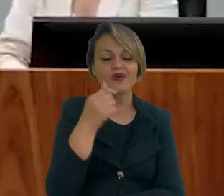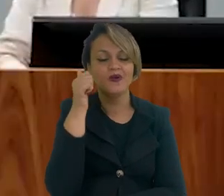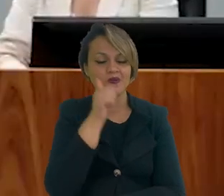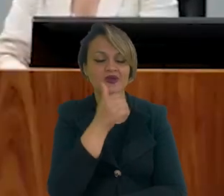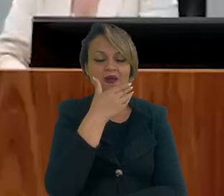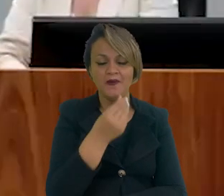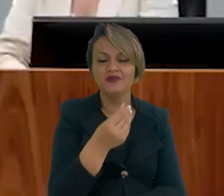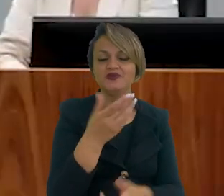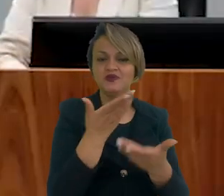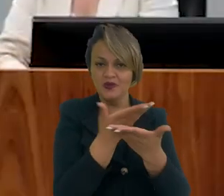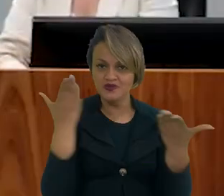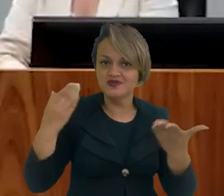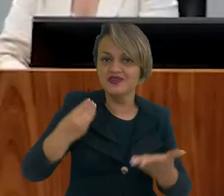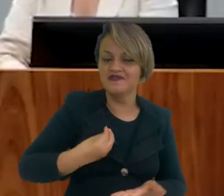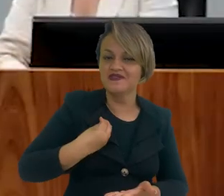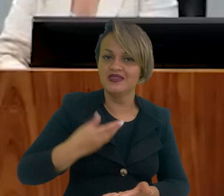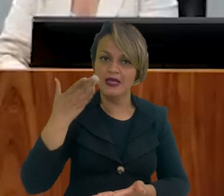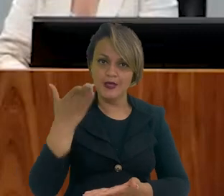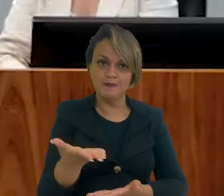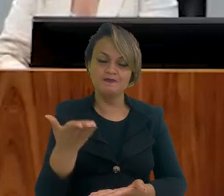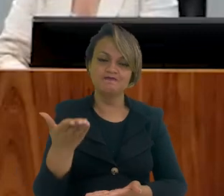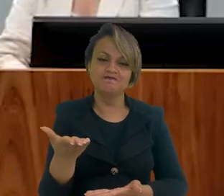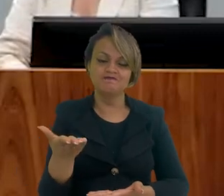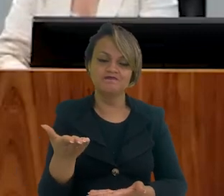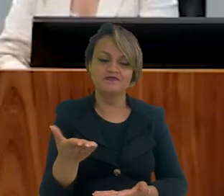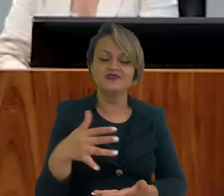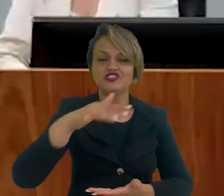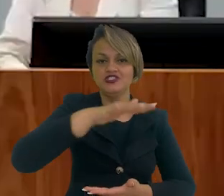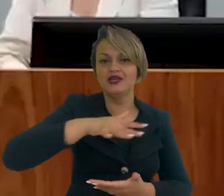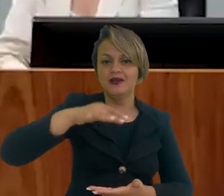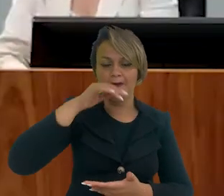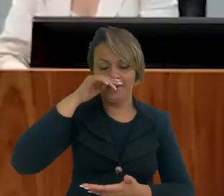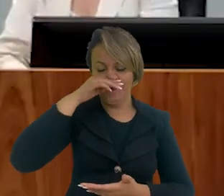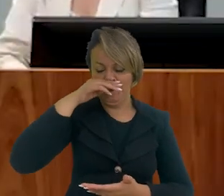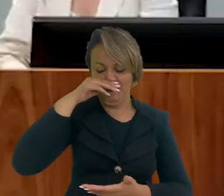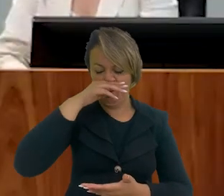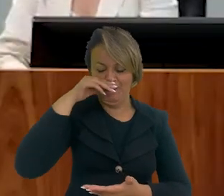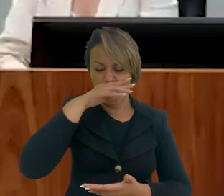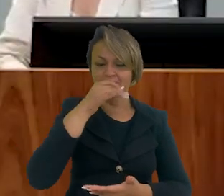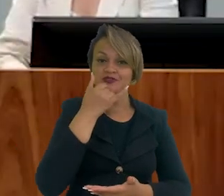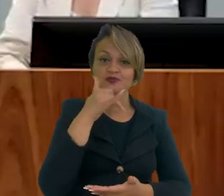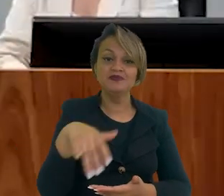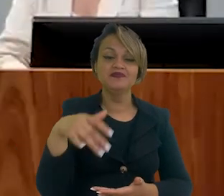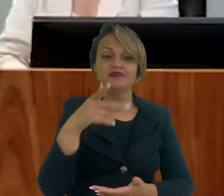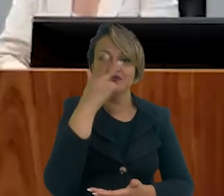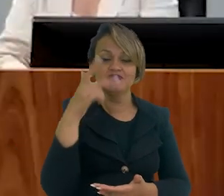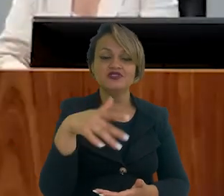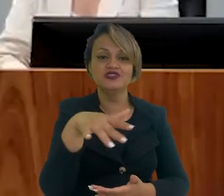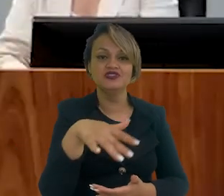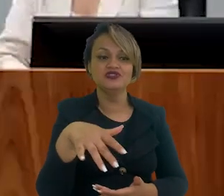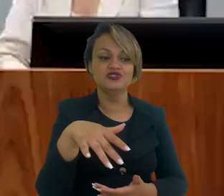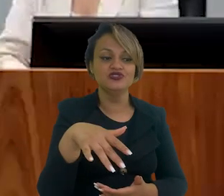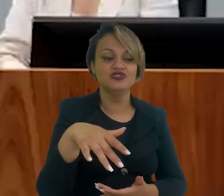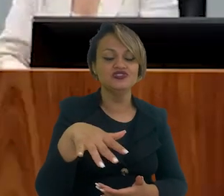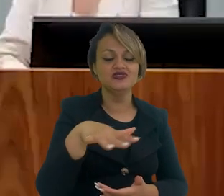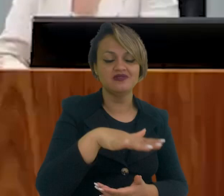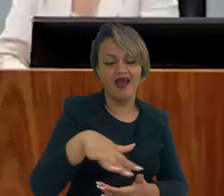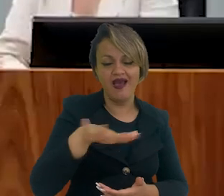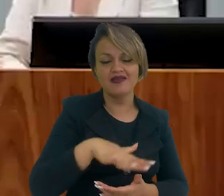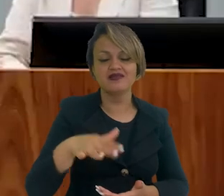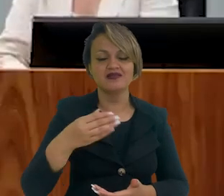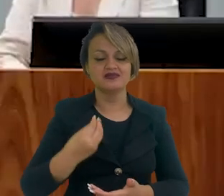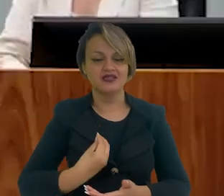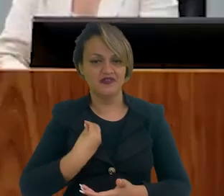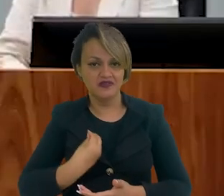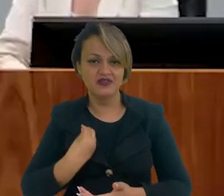juízes juízes servidores servidores advogados advogados enfim membros de todas as áreas